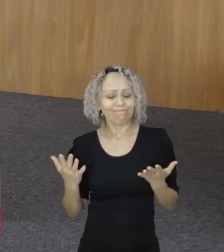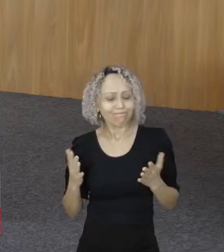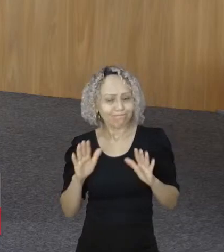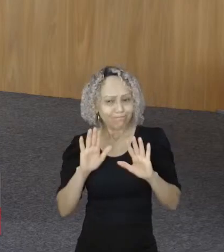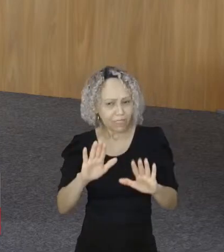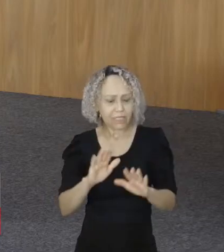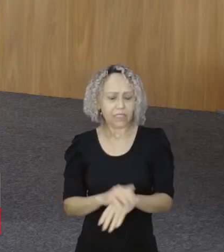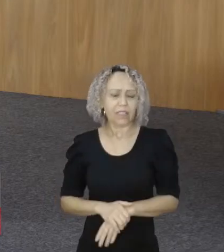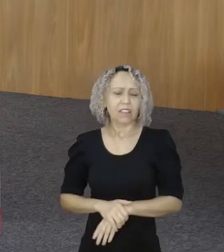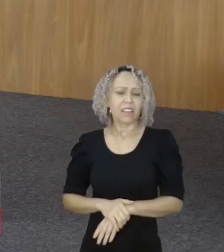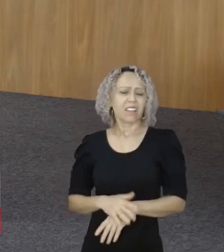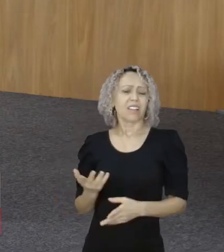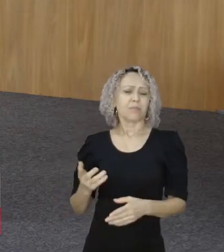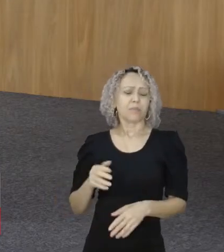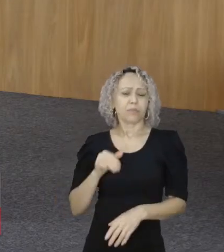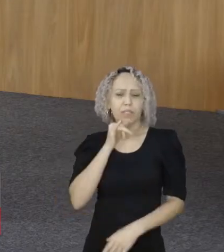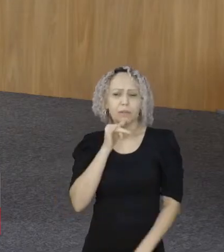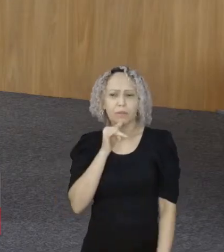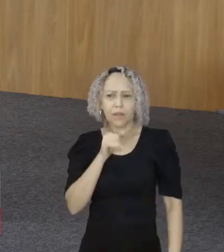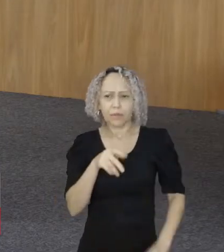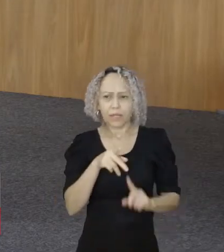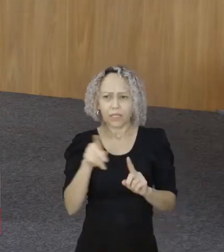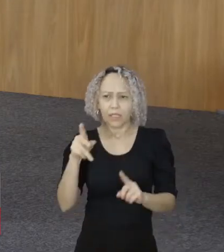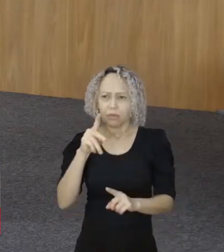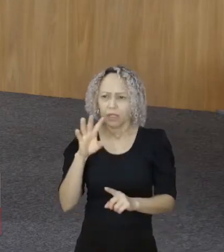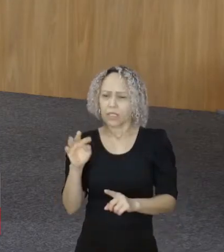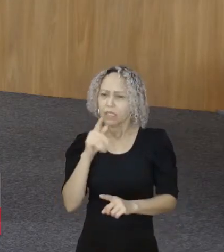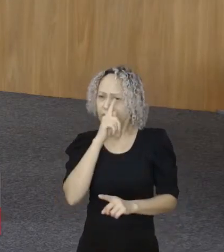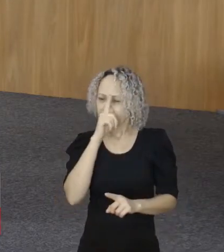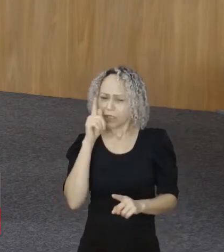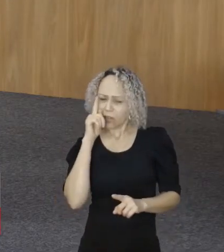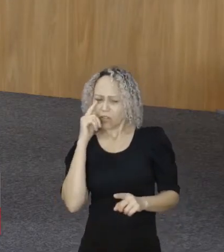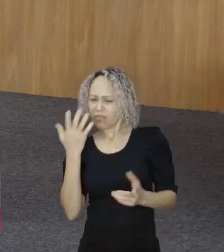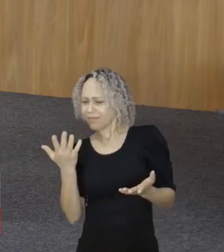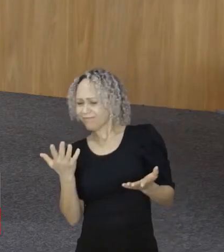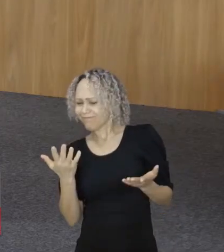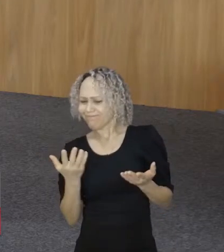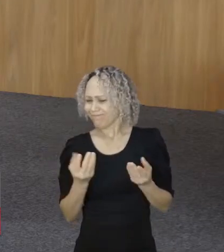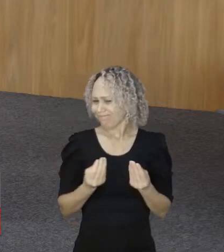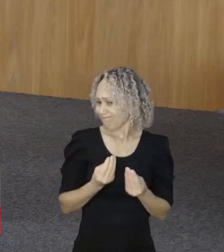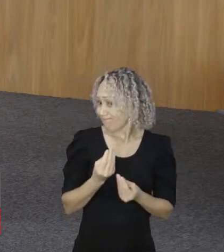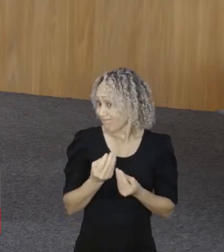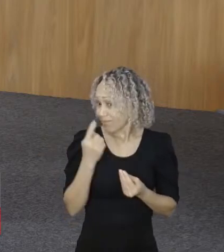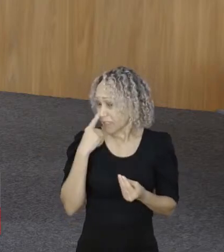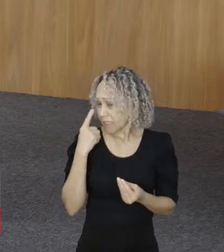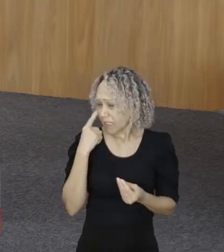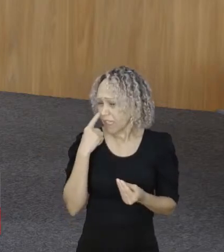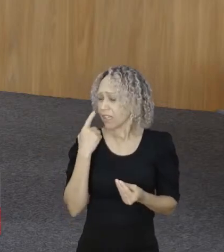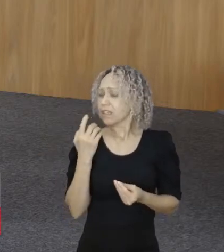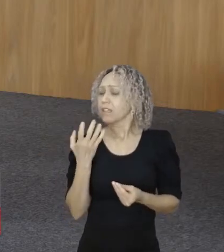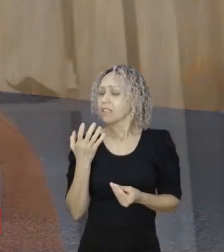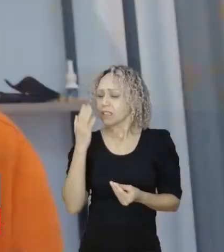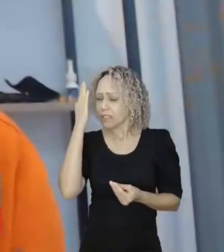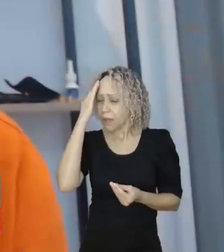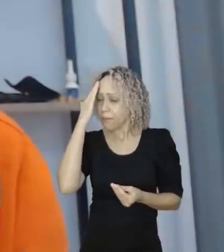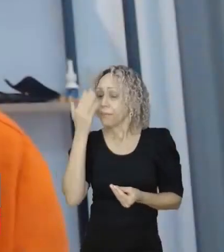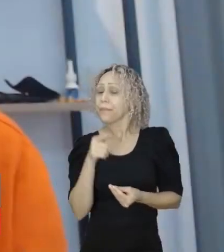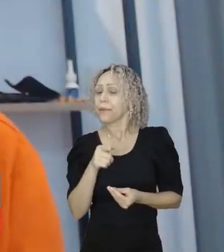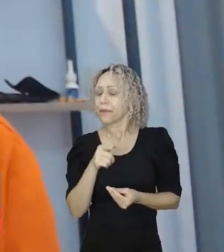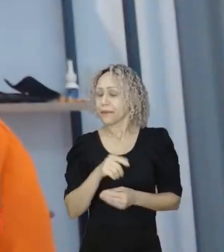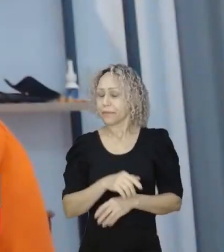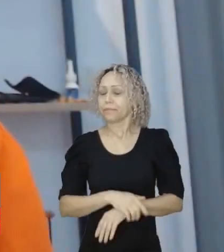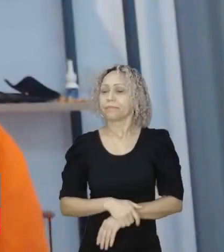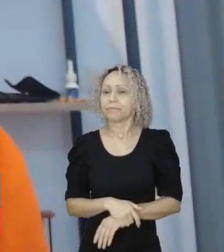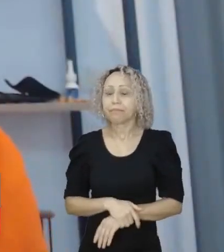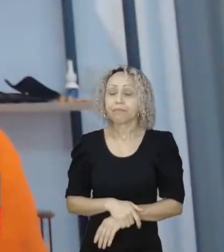Mas, David, qual é a importância da retomada desses investimentos nas nossas refinarias? Aproveitar para mandar um abraço aqui